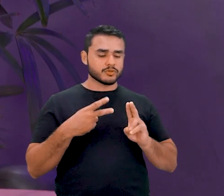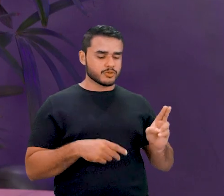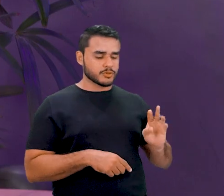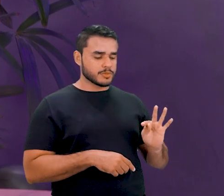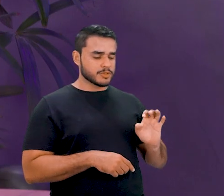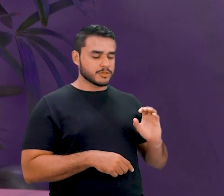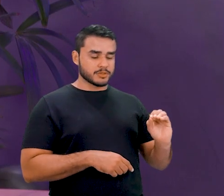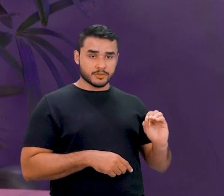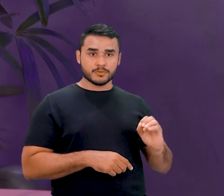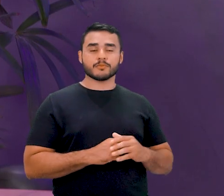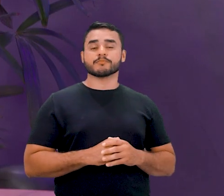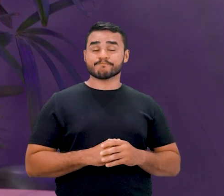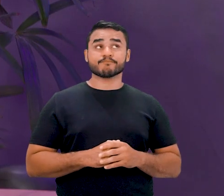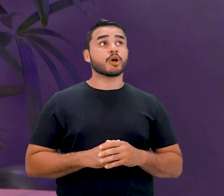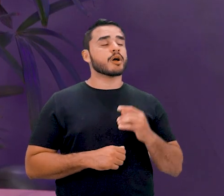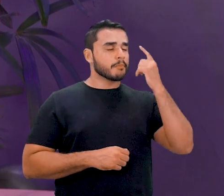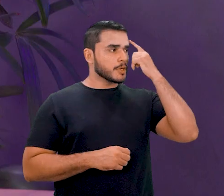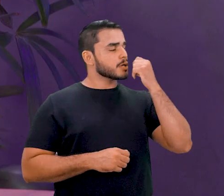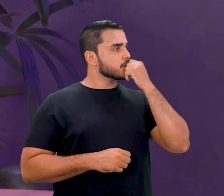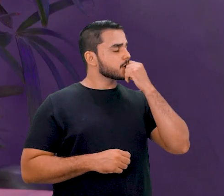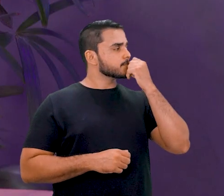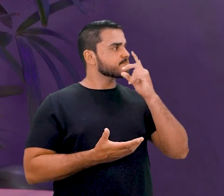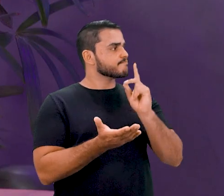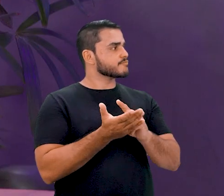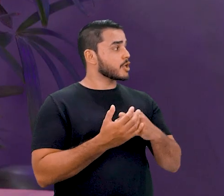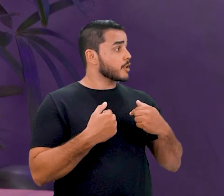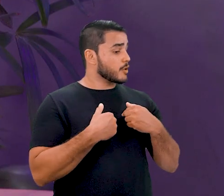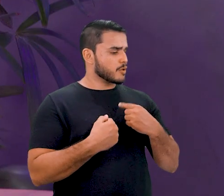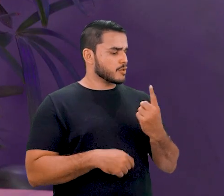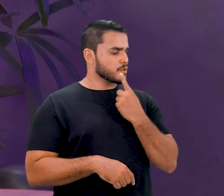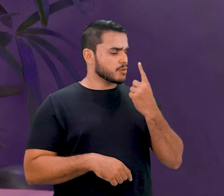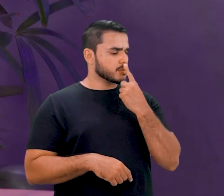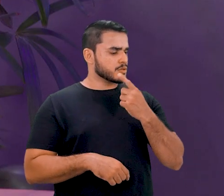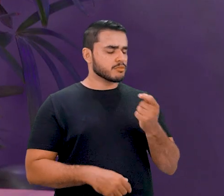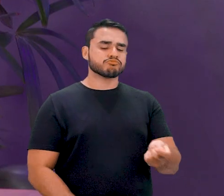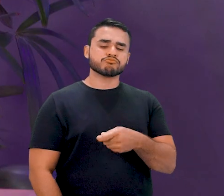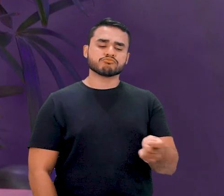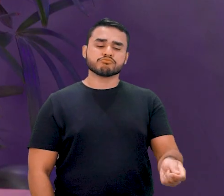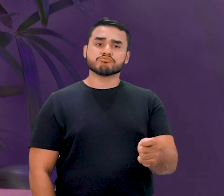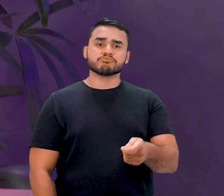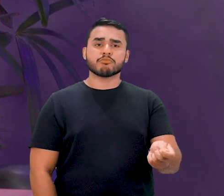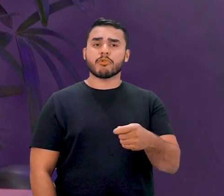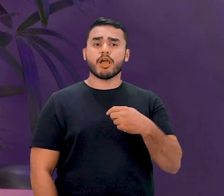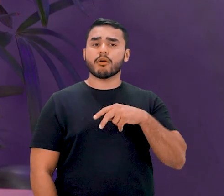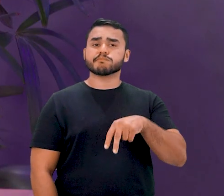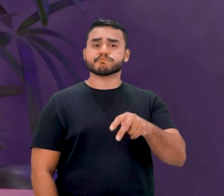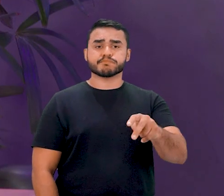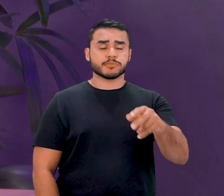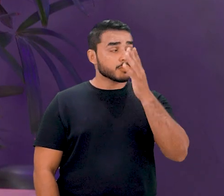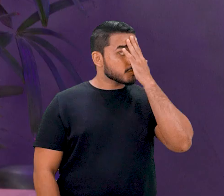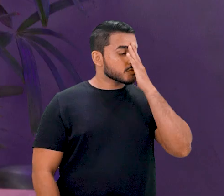Mas, assim, eu acho que foi uma virada de chave, porque eu sempre gostei de andar sozinha, sempre andei com a minha bengala sozinha. Mas,